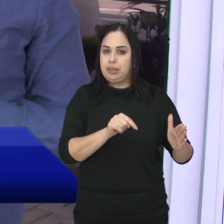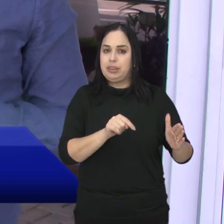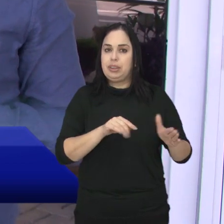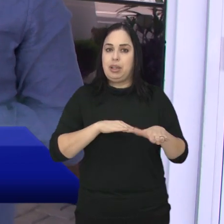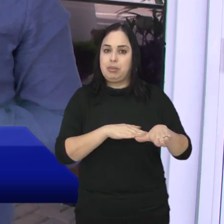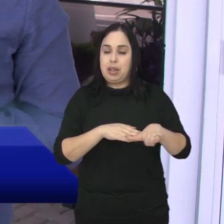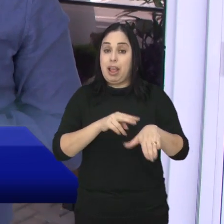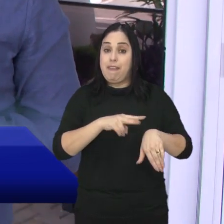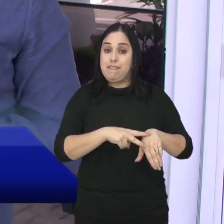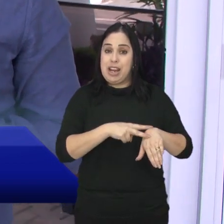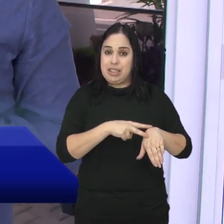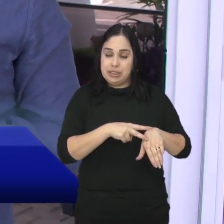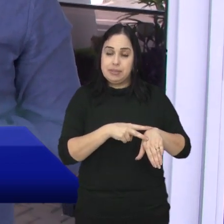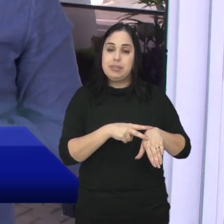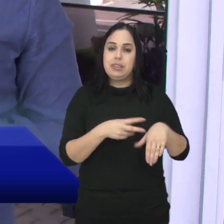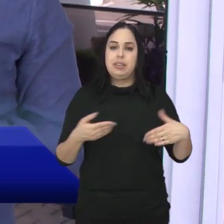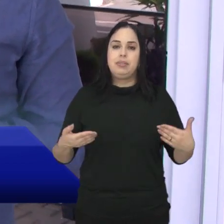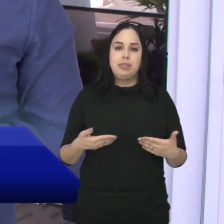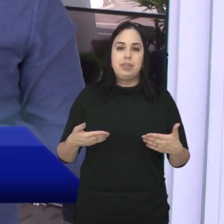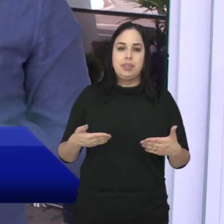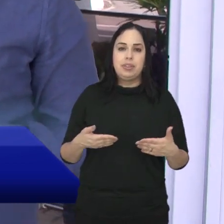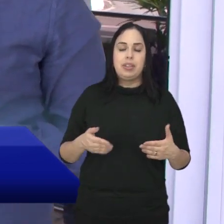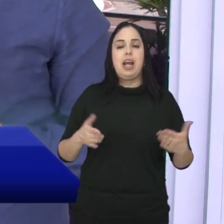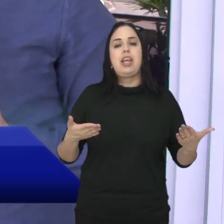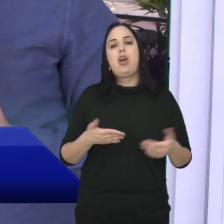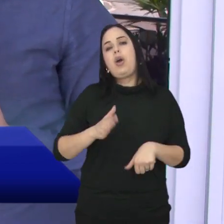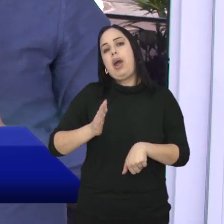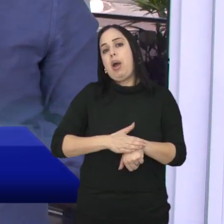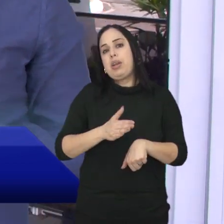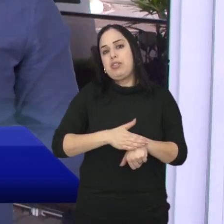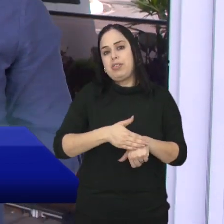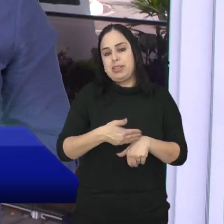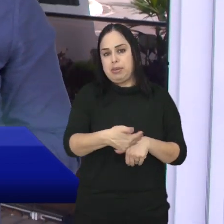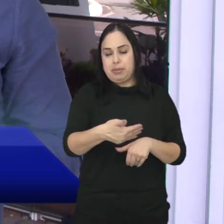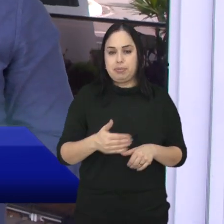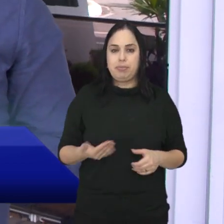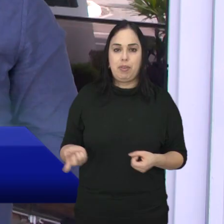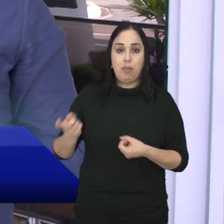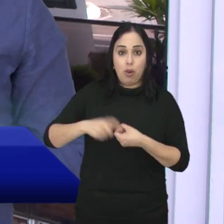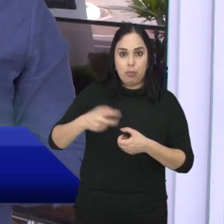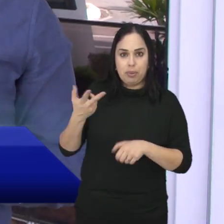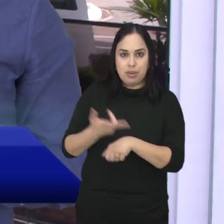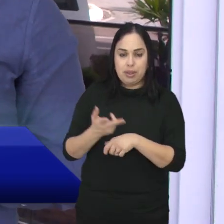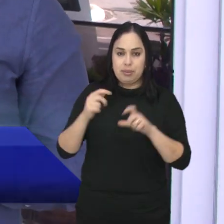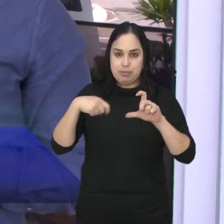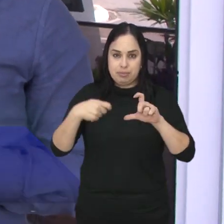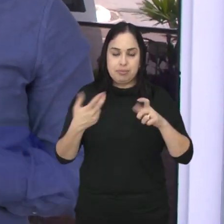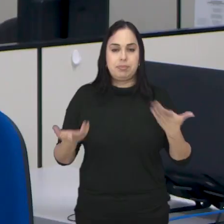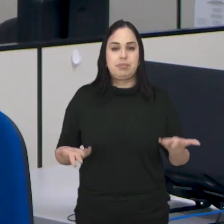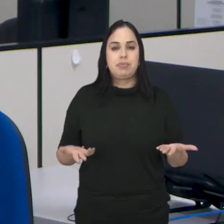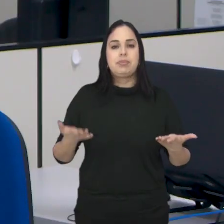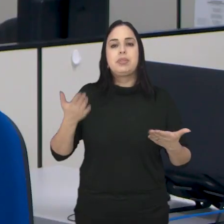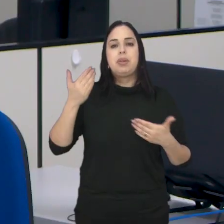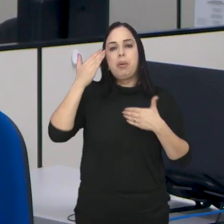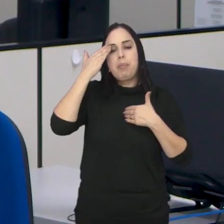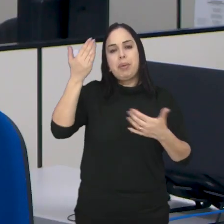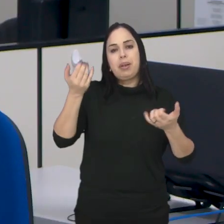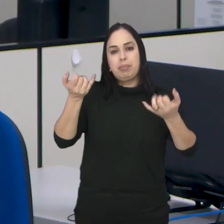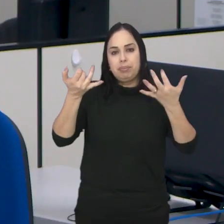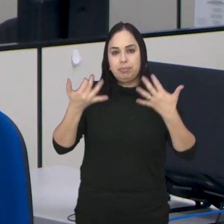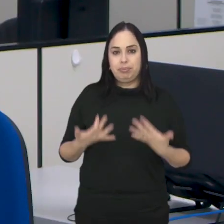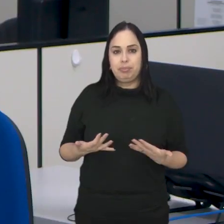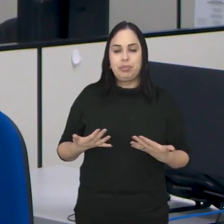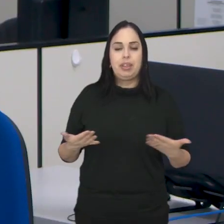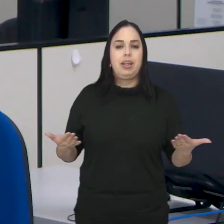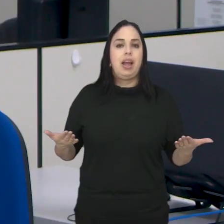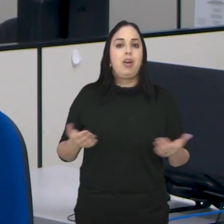segunda fase da linha verde. Nesse momento, a etapa de execução do projeto. Volto com você. Obrigada, viu, Marvin,